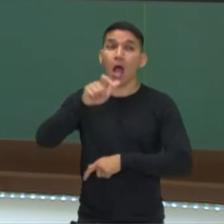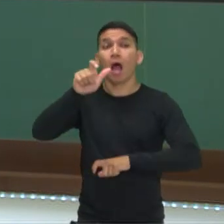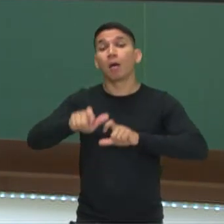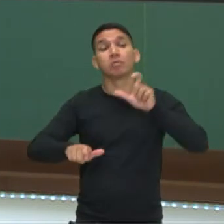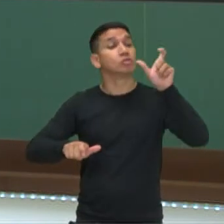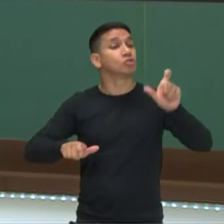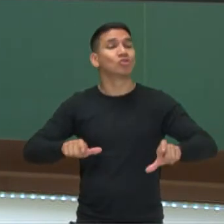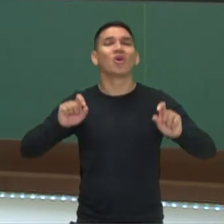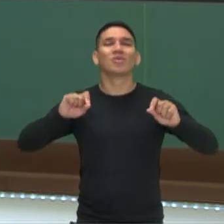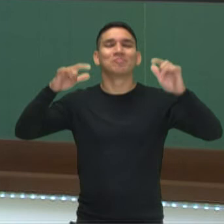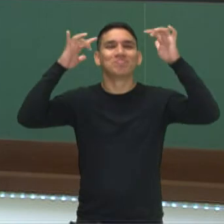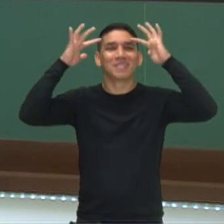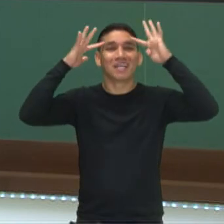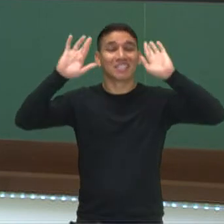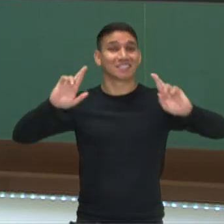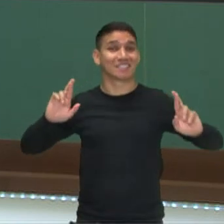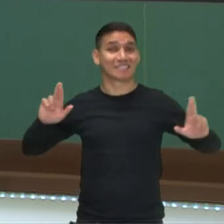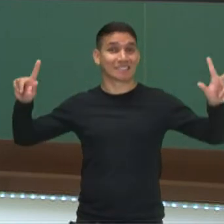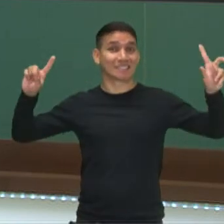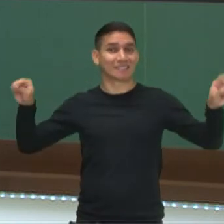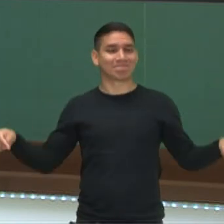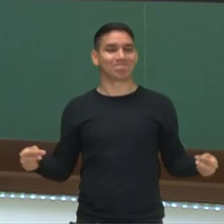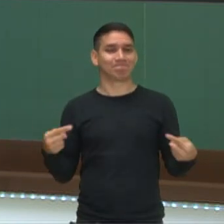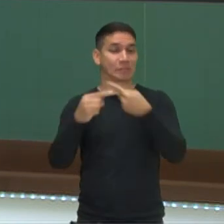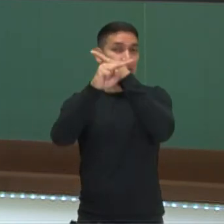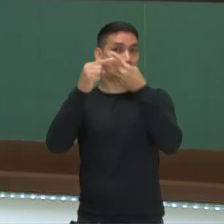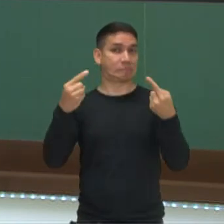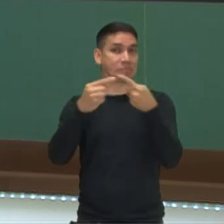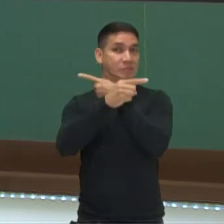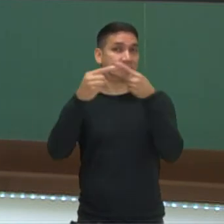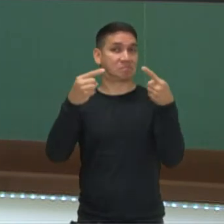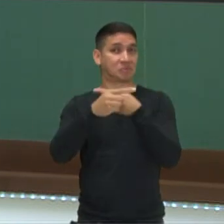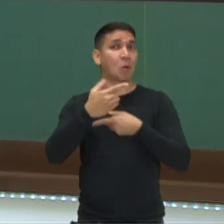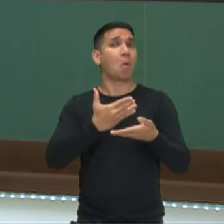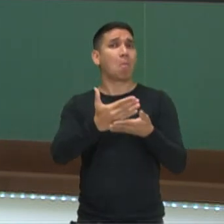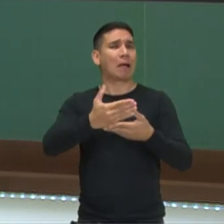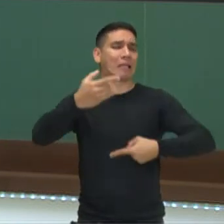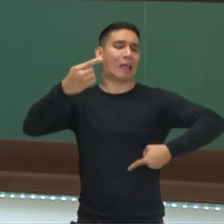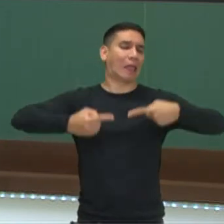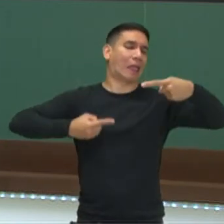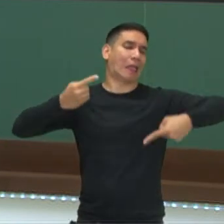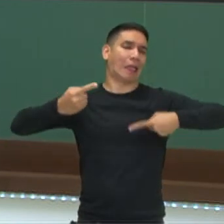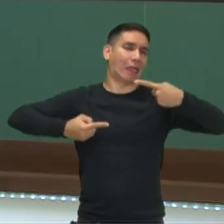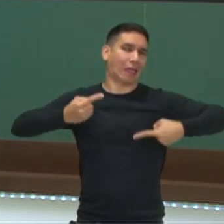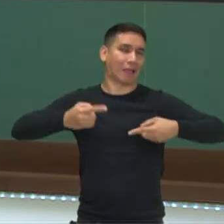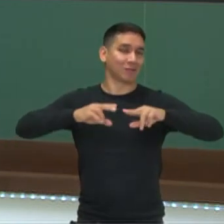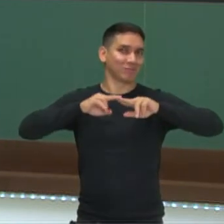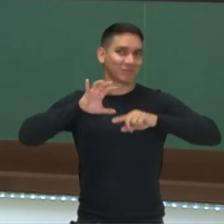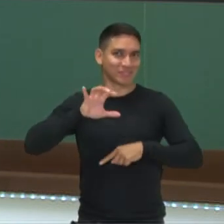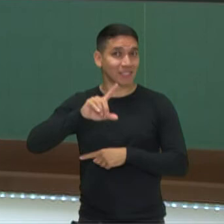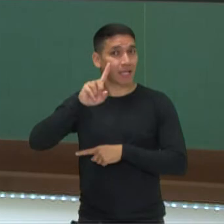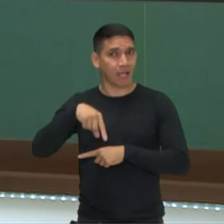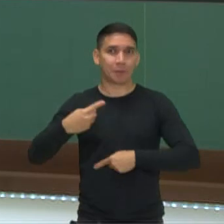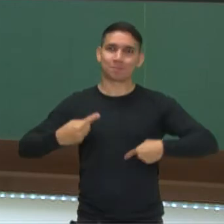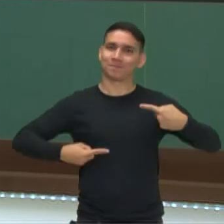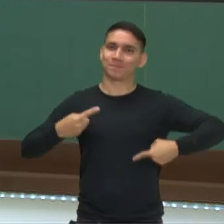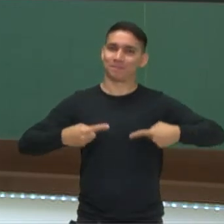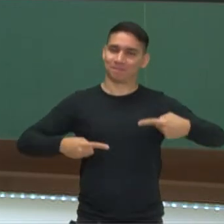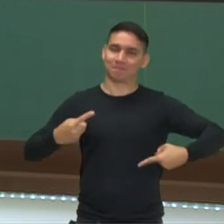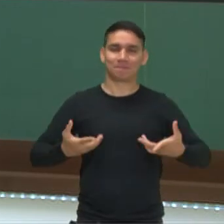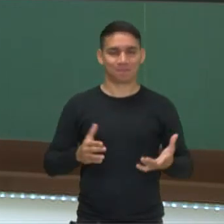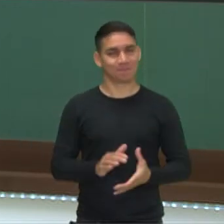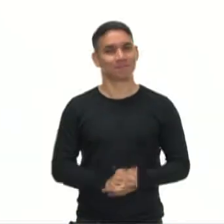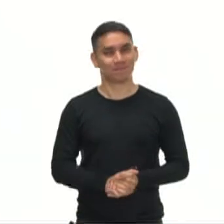pessoas pensam de forma diferente, que gera uma discussão. Tudo que gera uma discussão é conhecido como